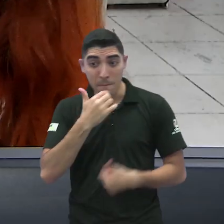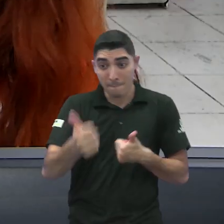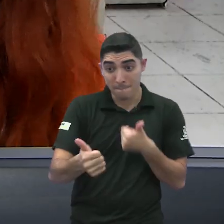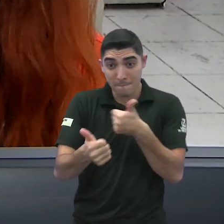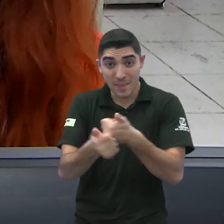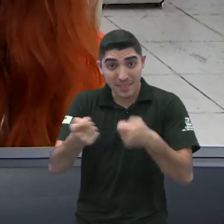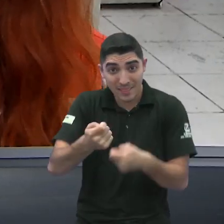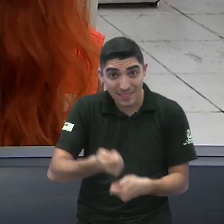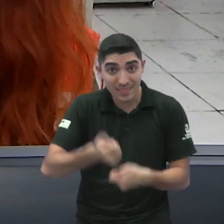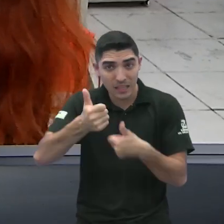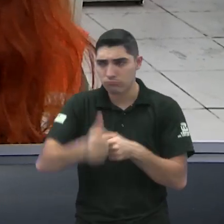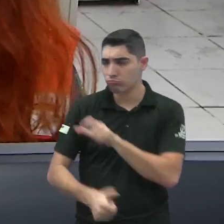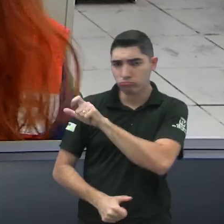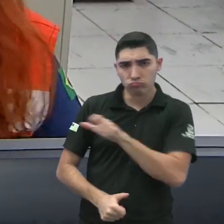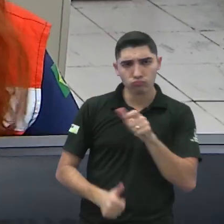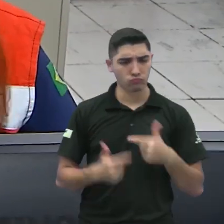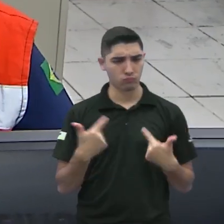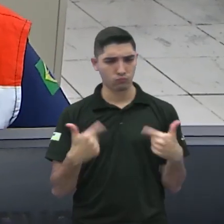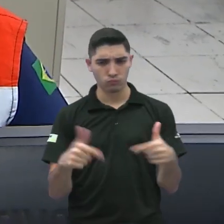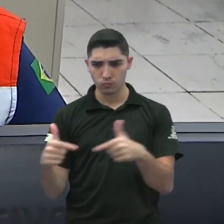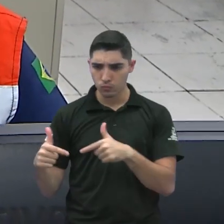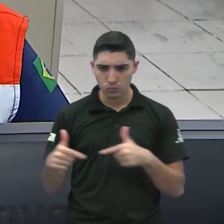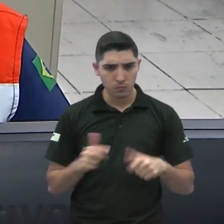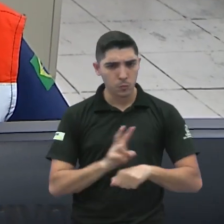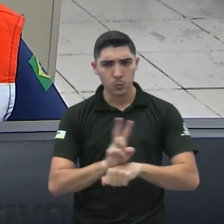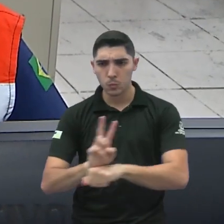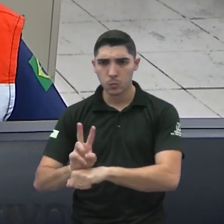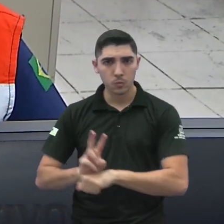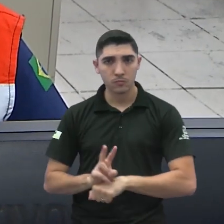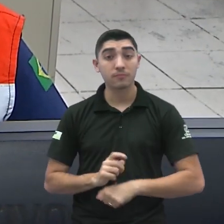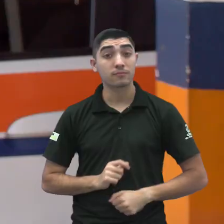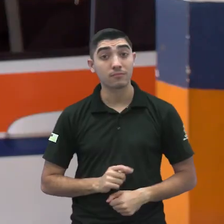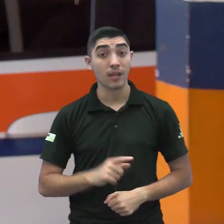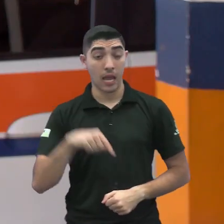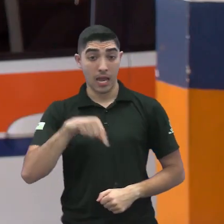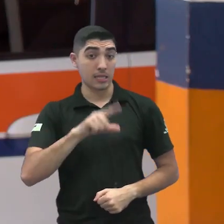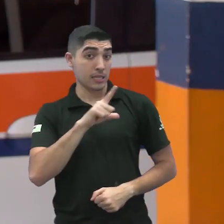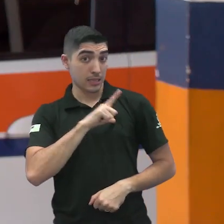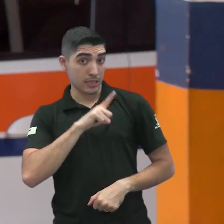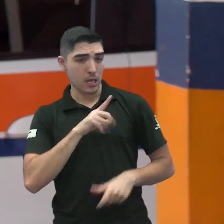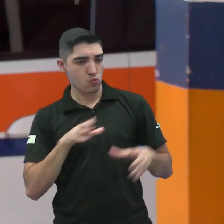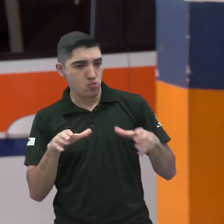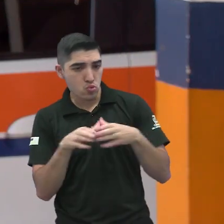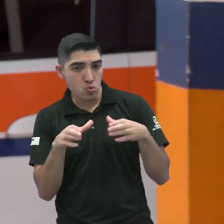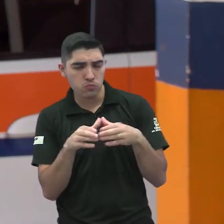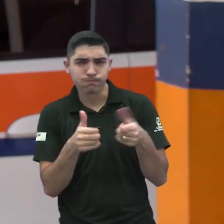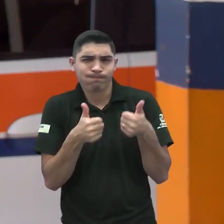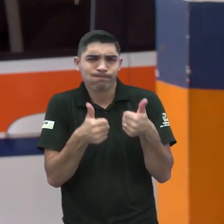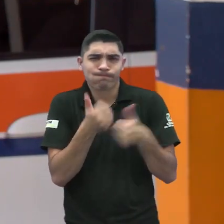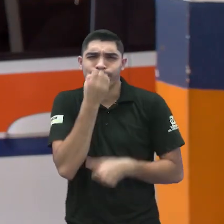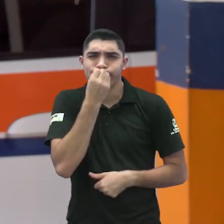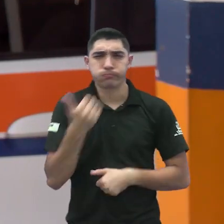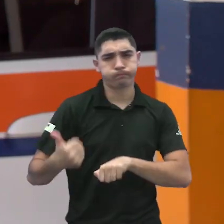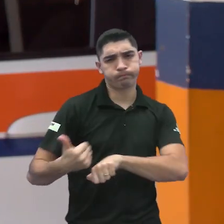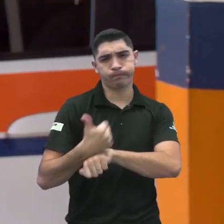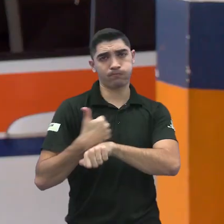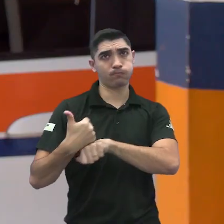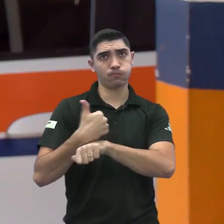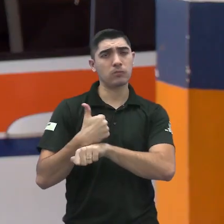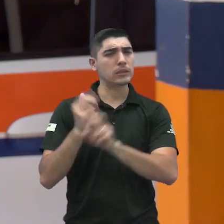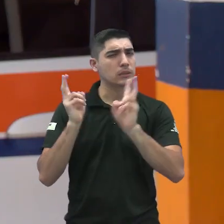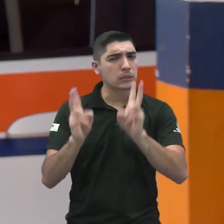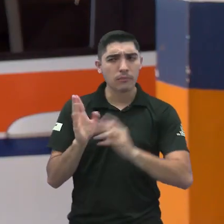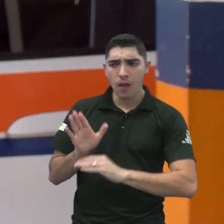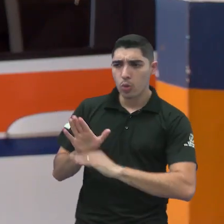dezembro, véspera da virada do ano, os agentes estão a postos. A gente tem aqui um relacionamento muito bom, uma equipe muito